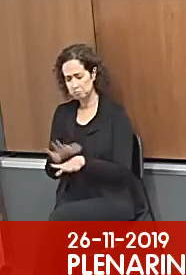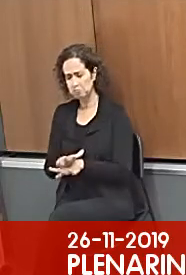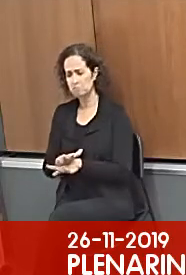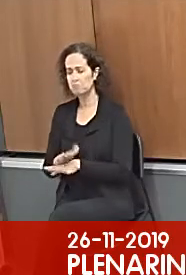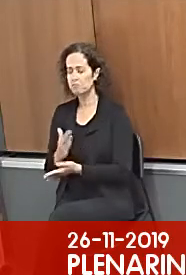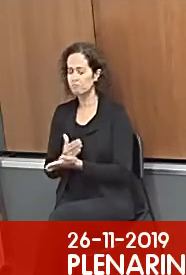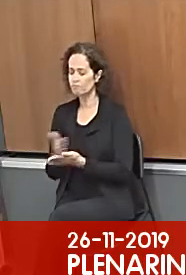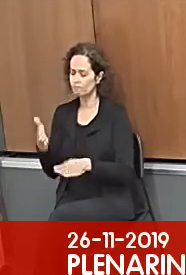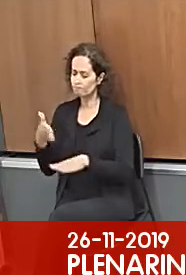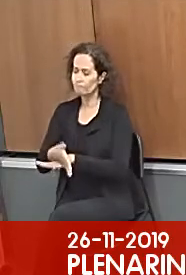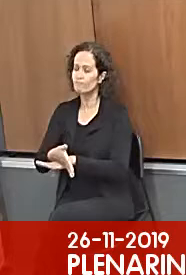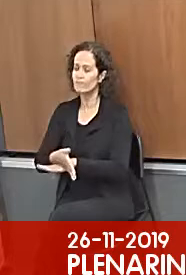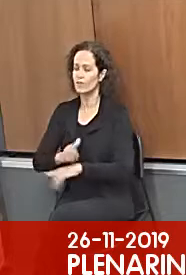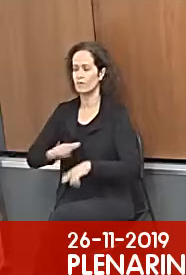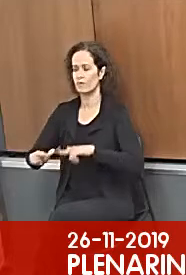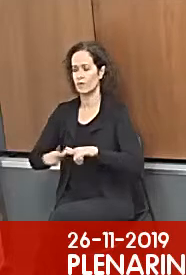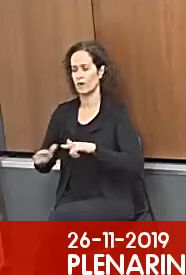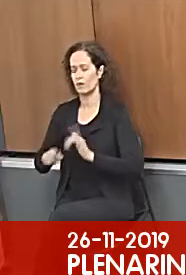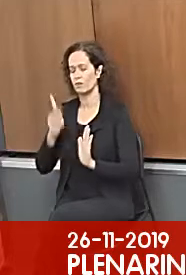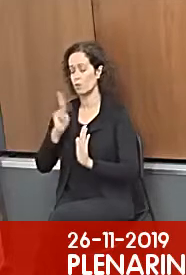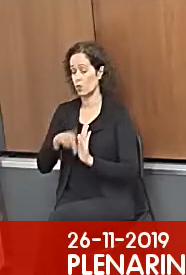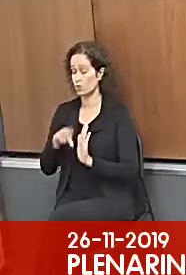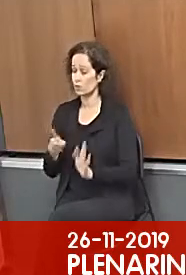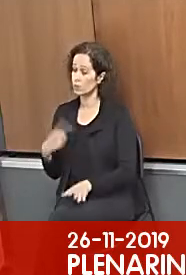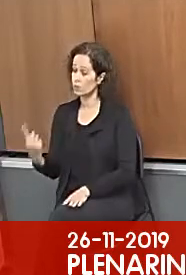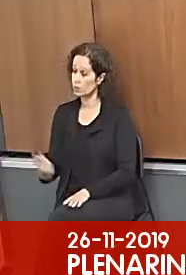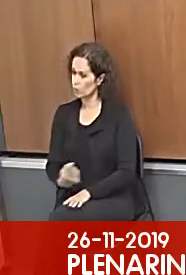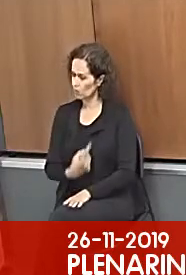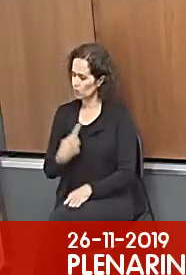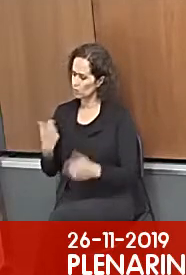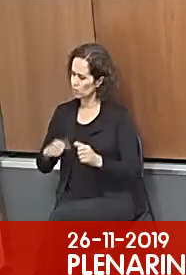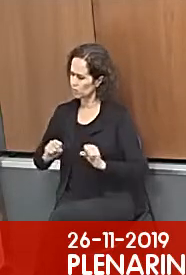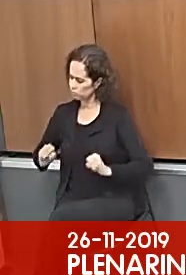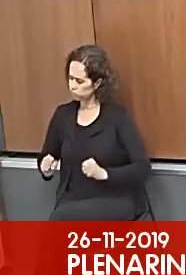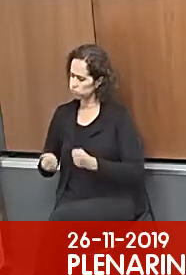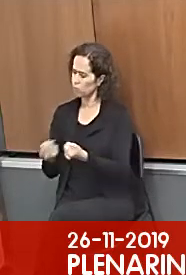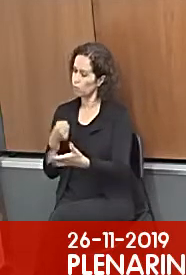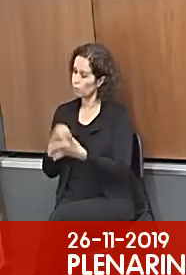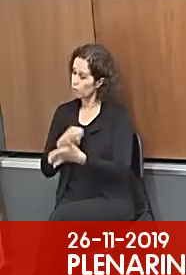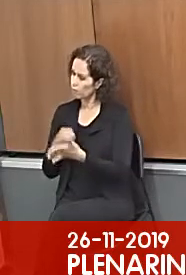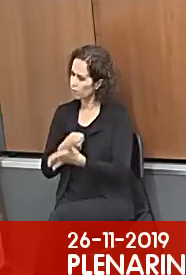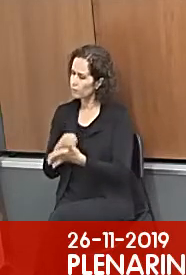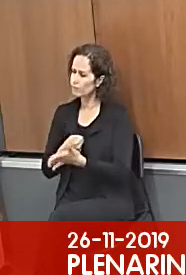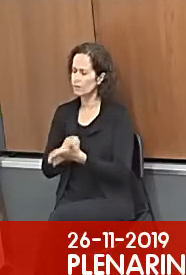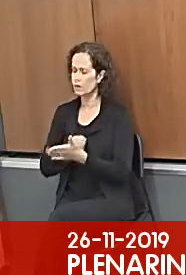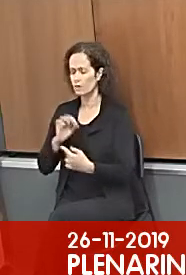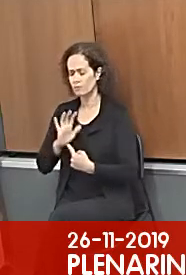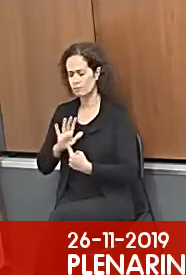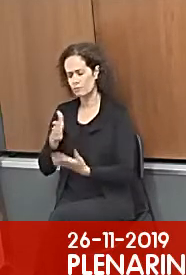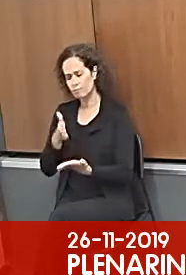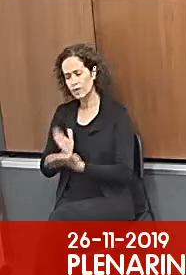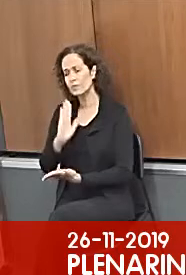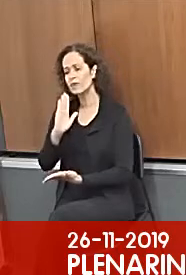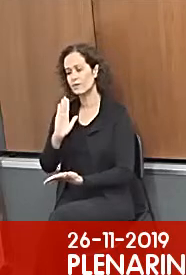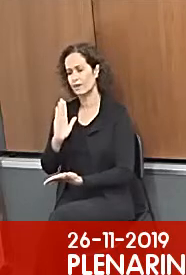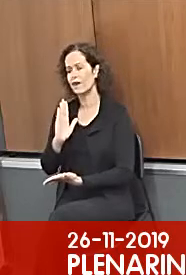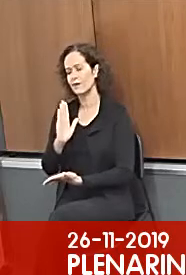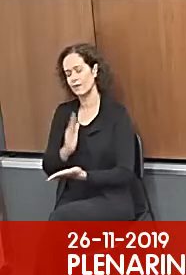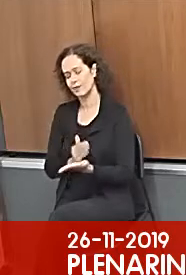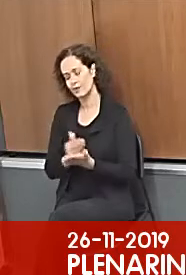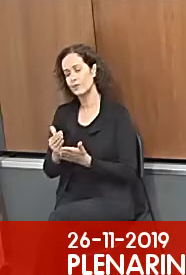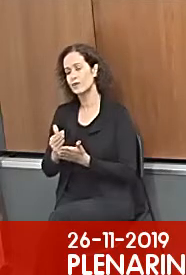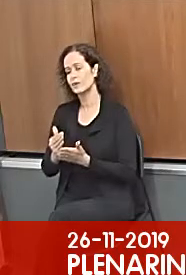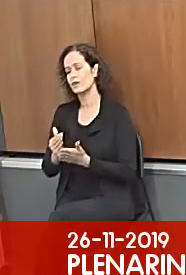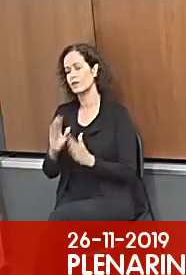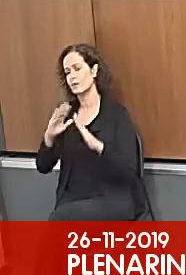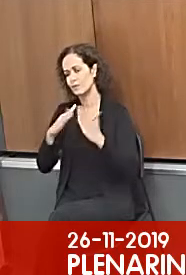um projeto que todos nós temos que abraçar ele com afinco para aprovar esse projeto e implantar nas